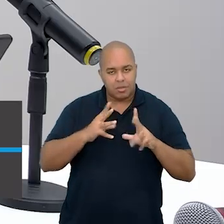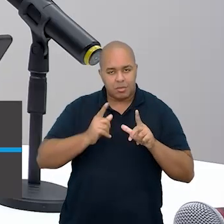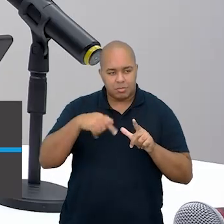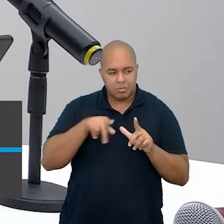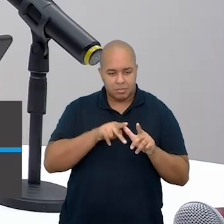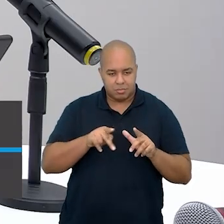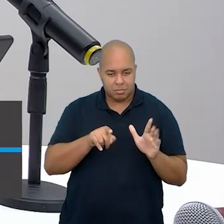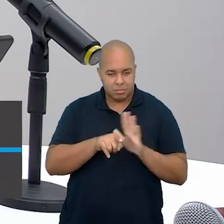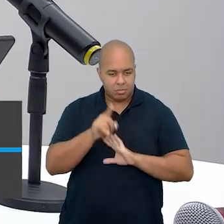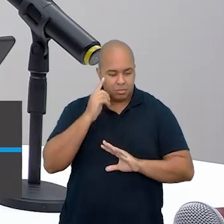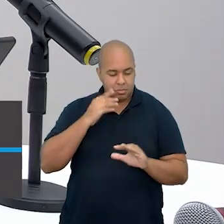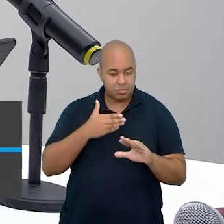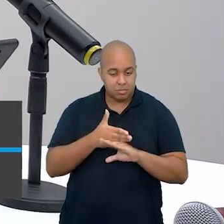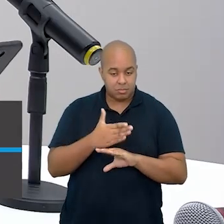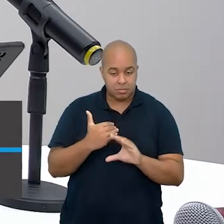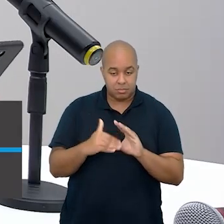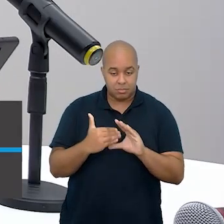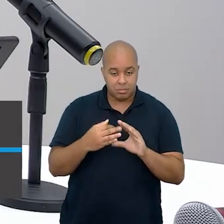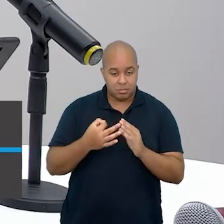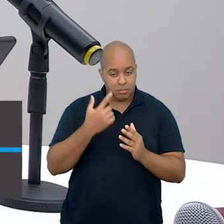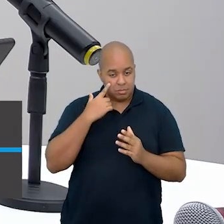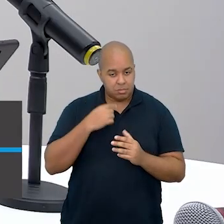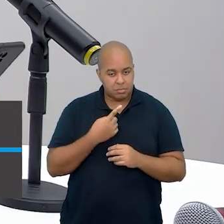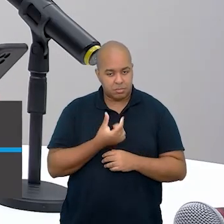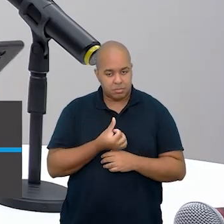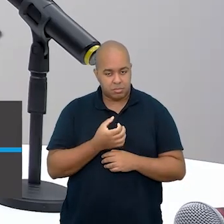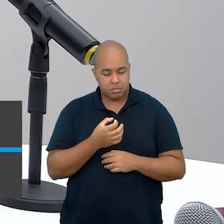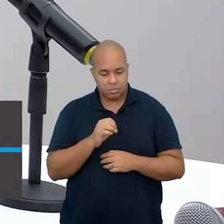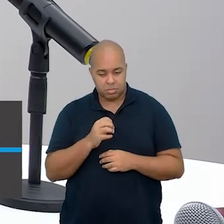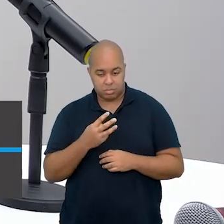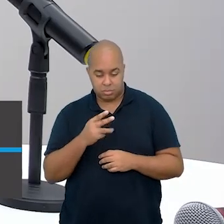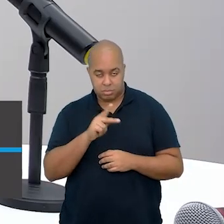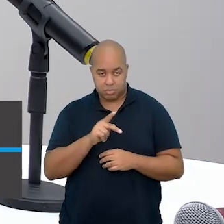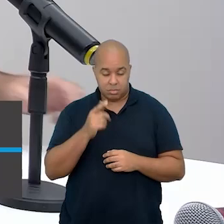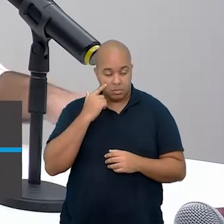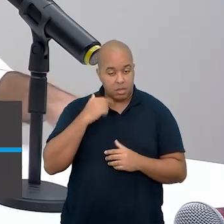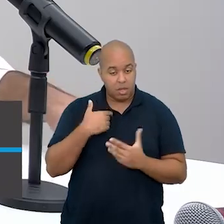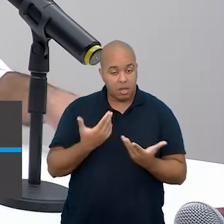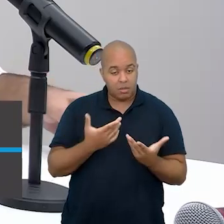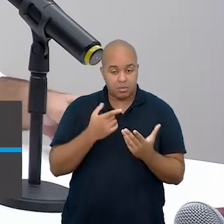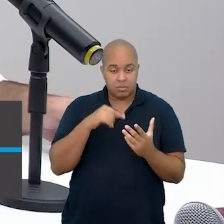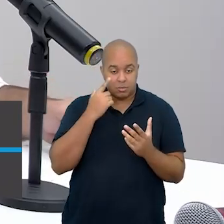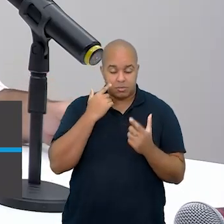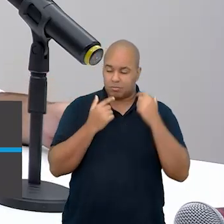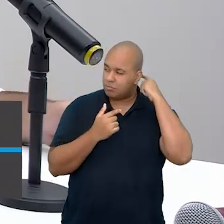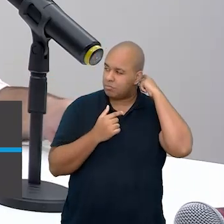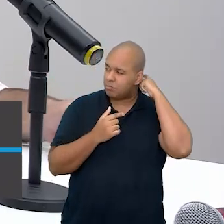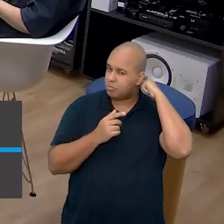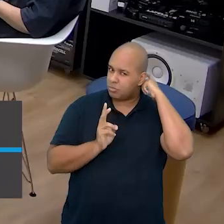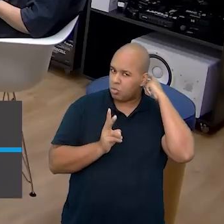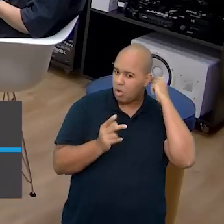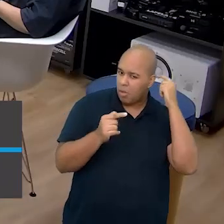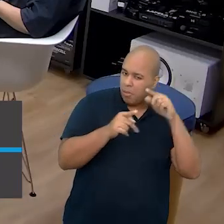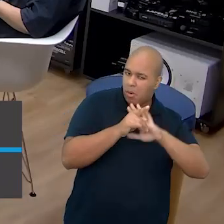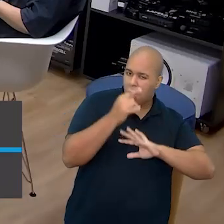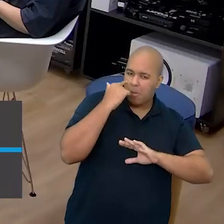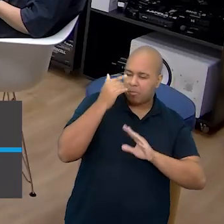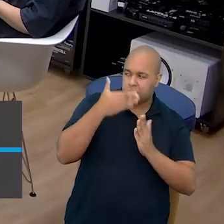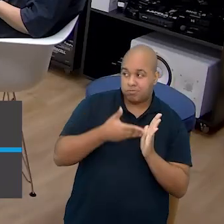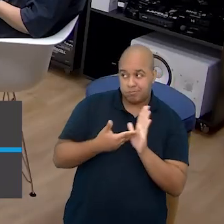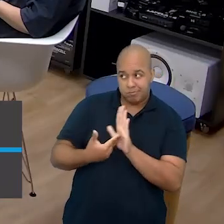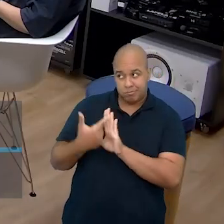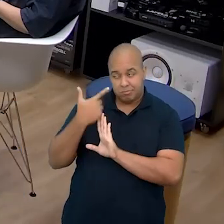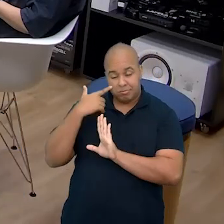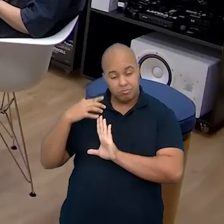os professores que participaram, 603 professores. E agora nós vamos dando continuidade aí